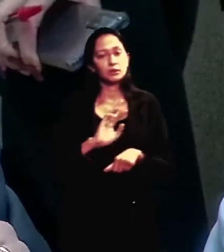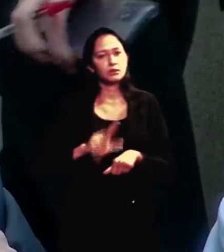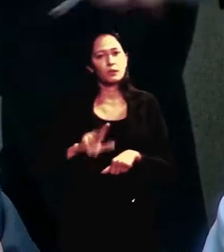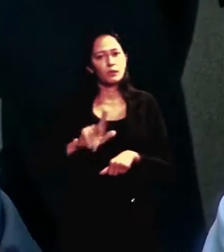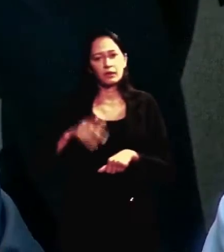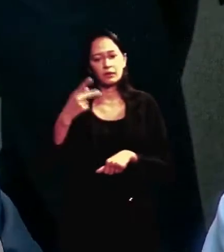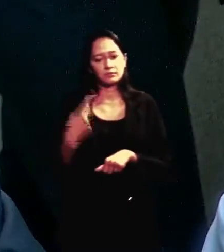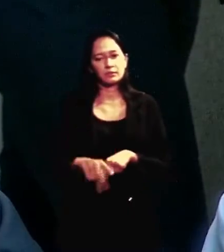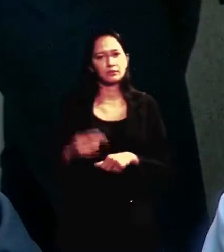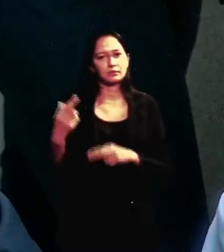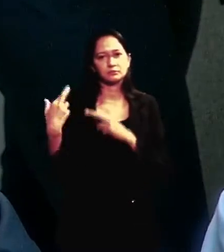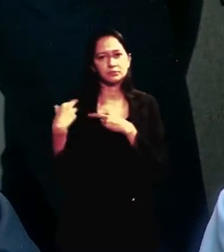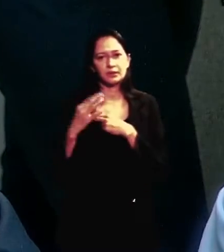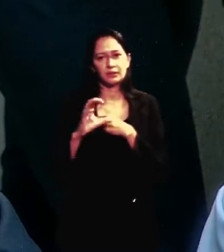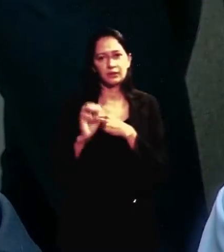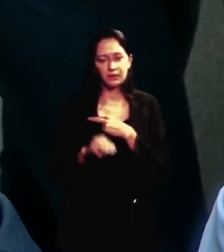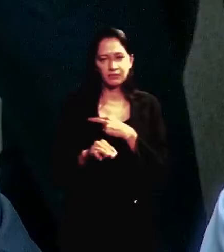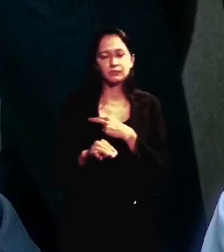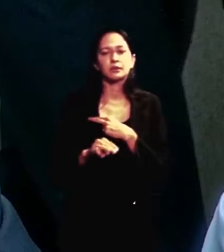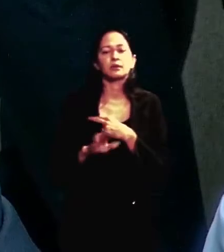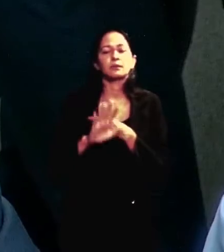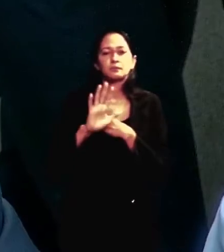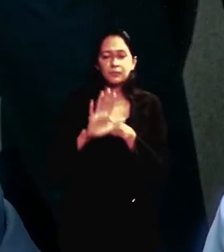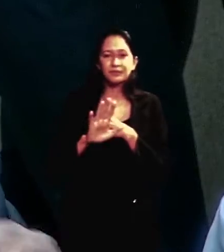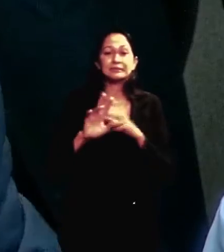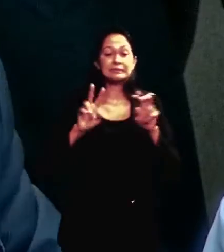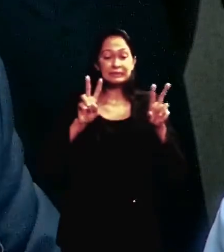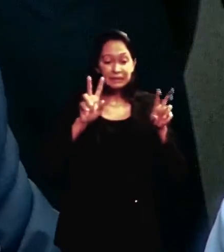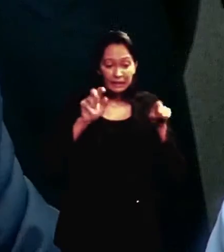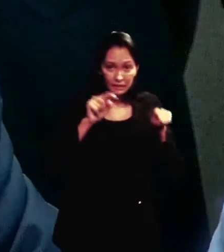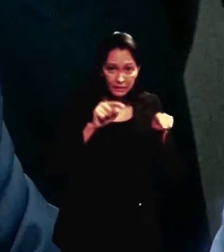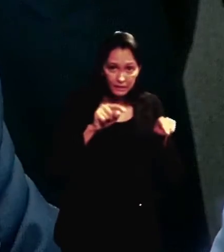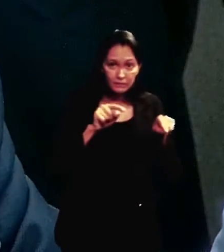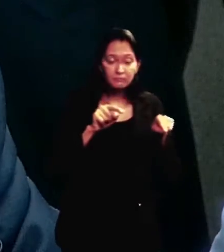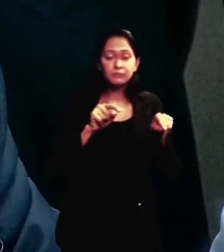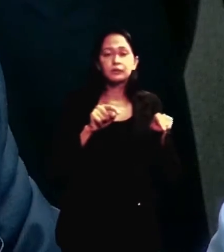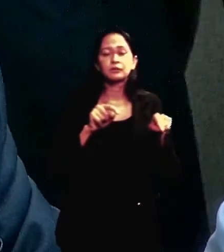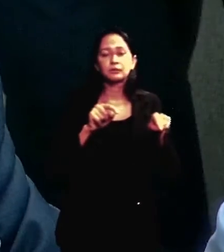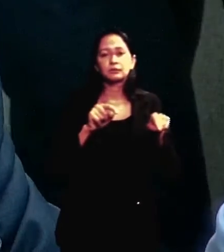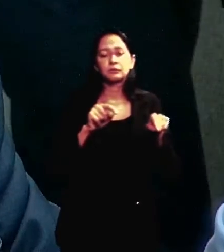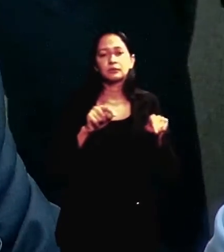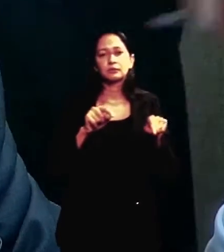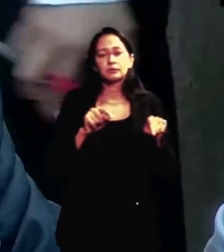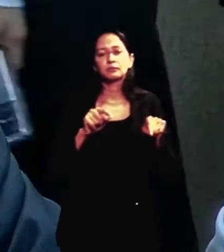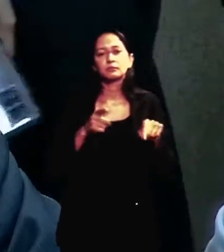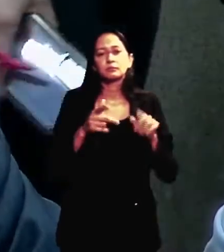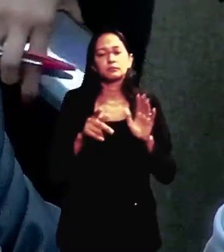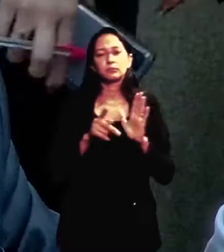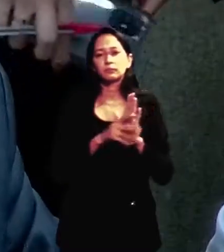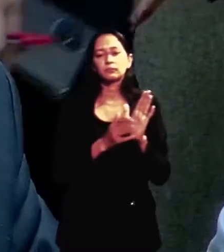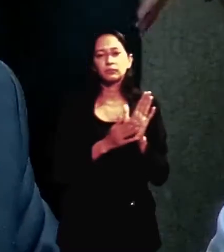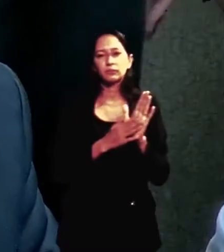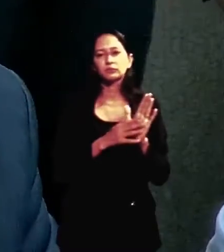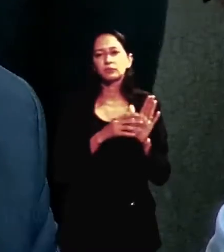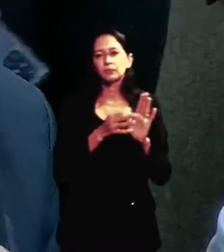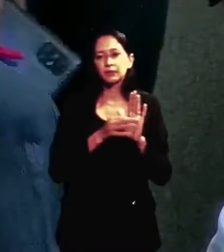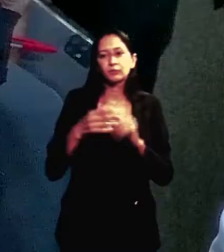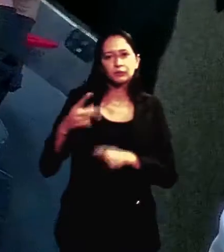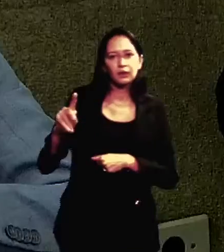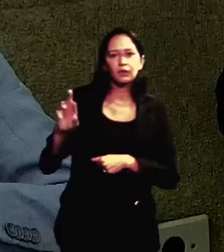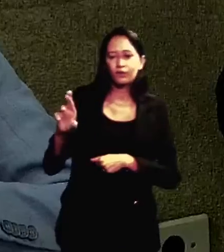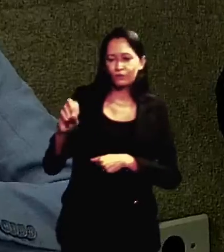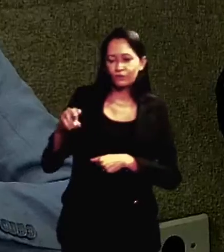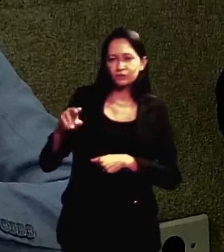Mas a propositura, o tema e a ementa, eu concordo com ela. Portanto,